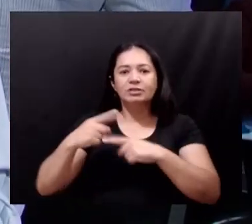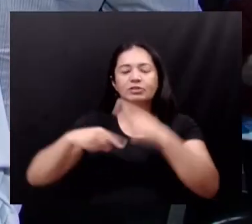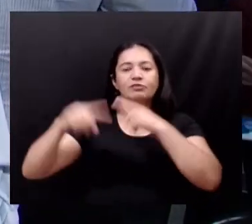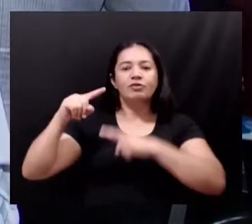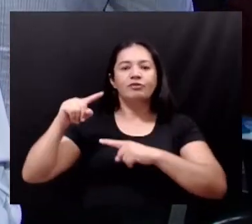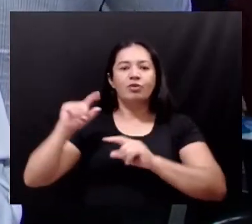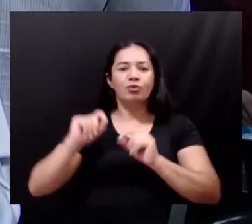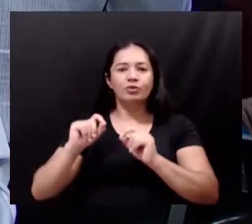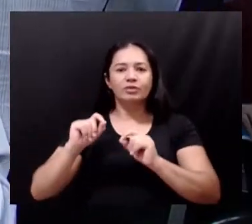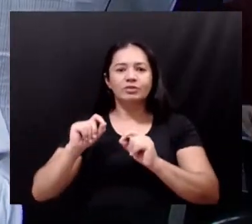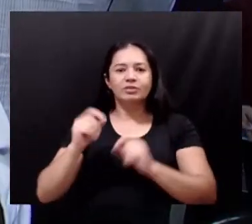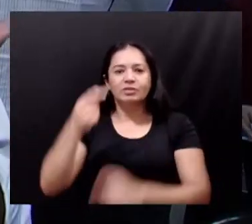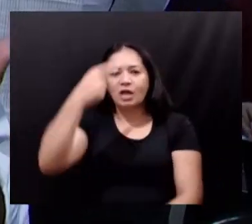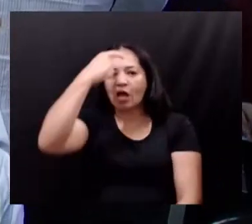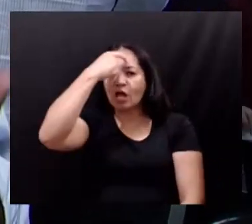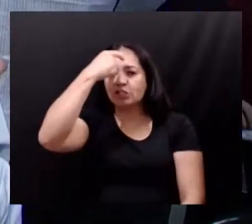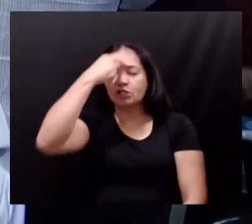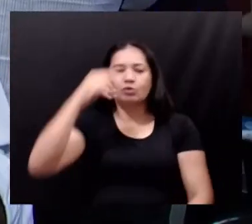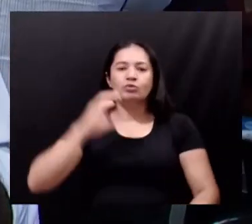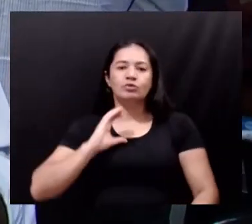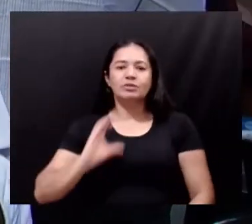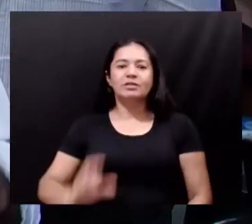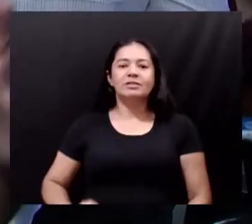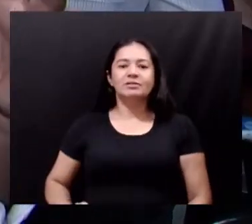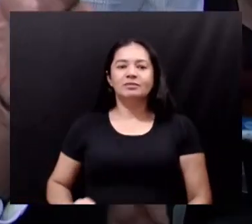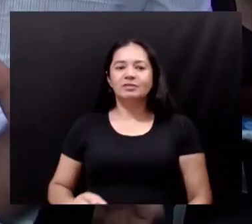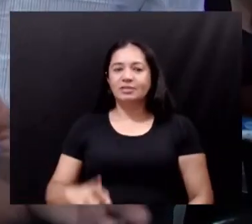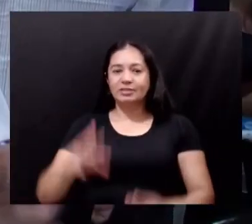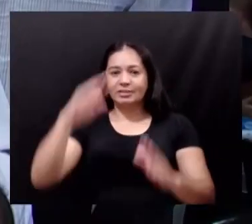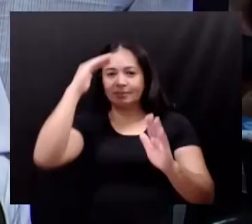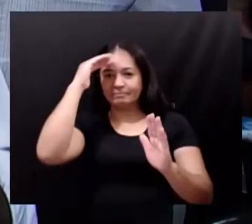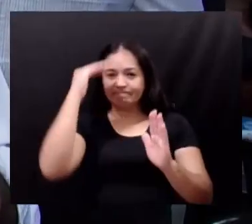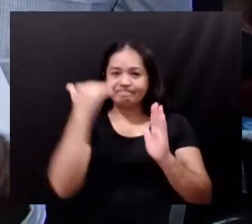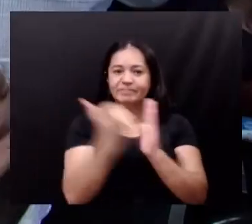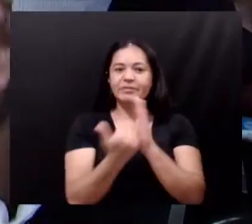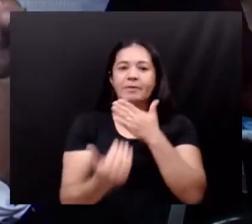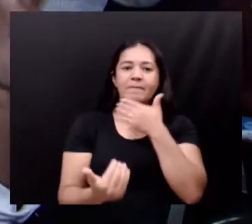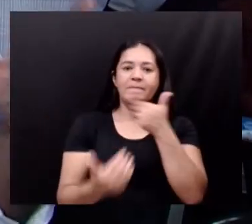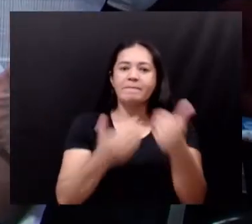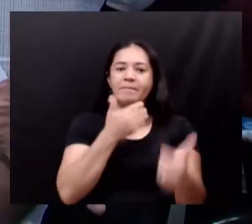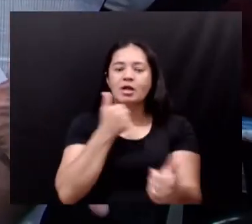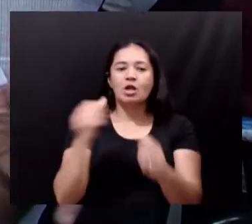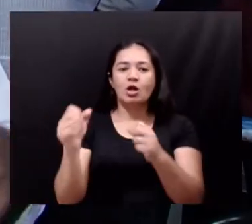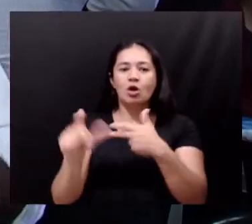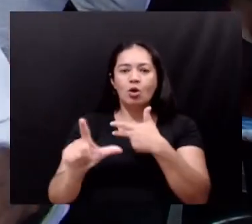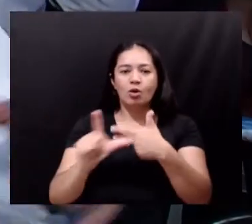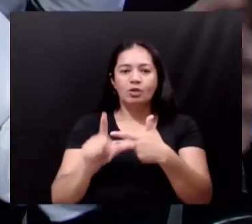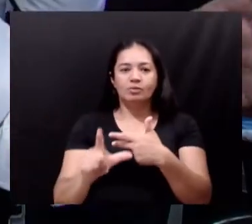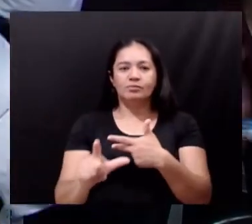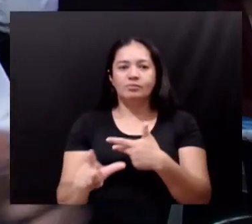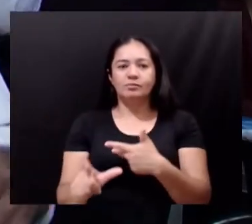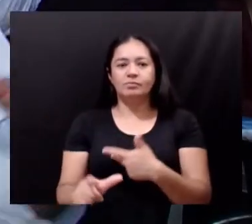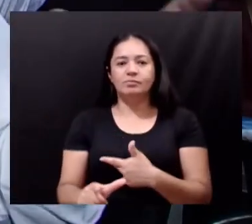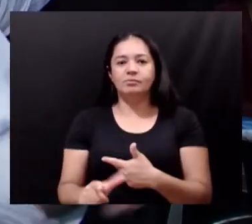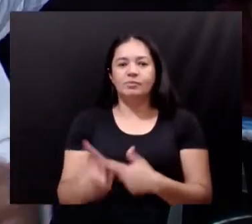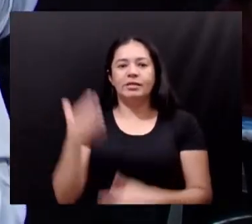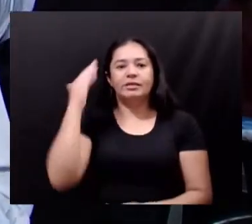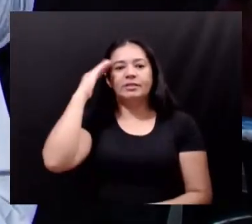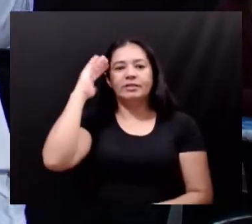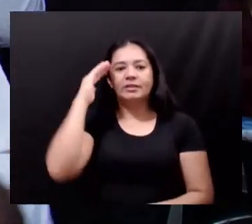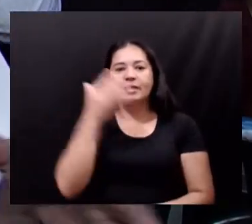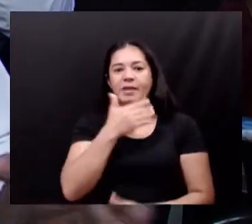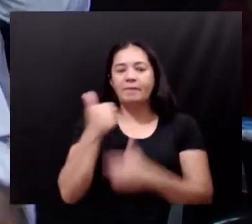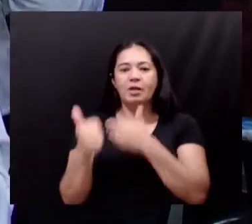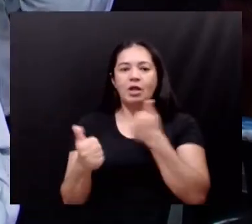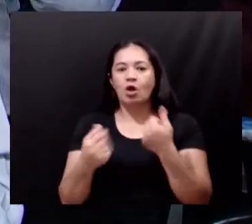consciência cidadã. Eles vão respeitar melhor e mais o poder legislativo, entender melhor o funcionamento do